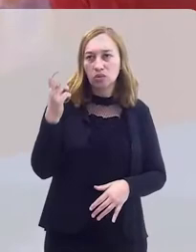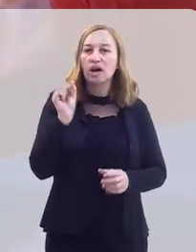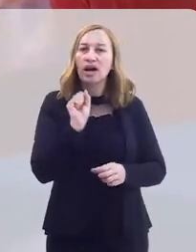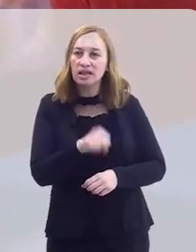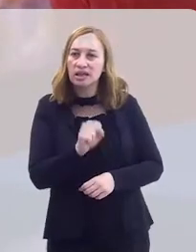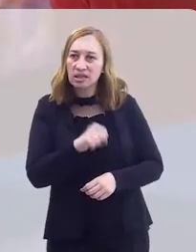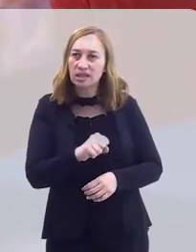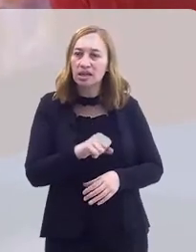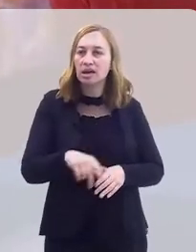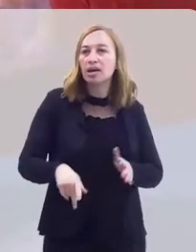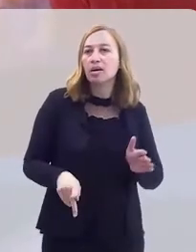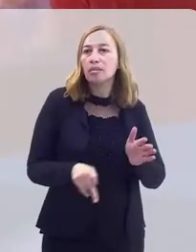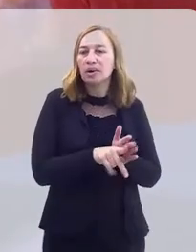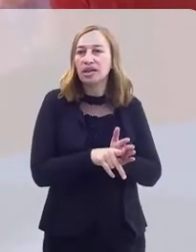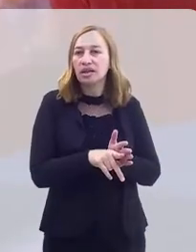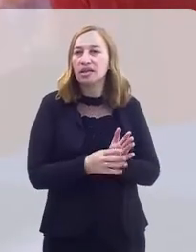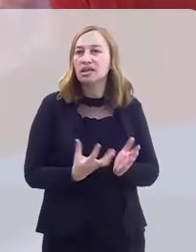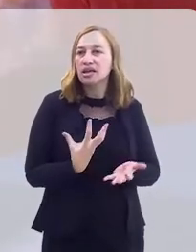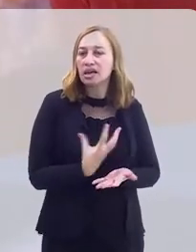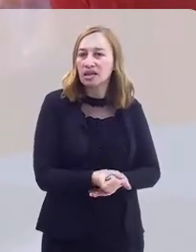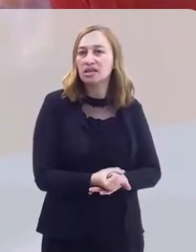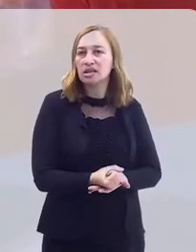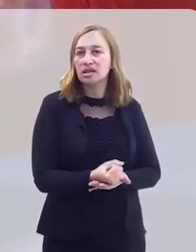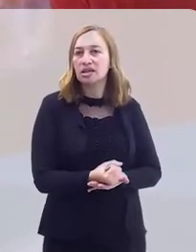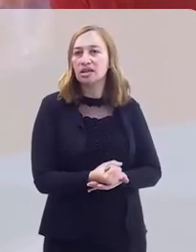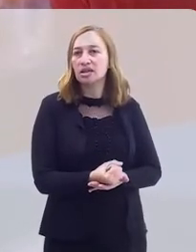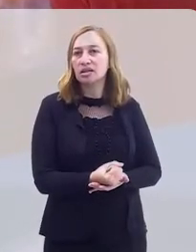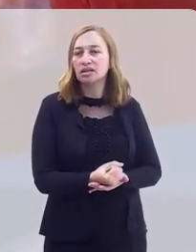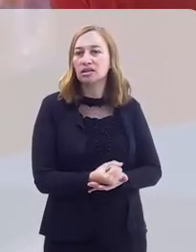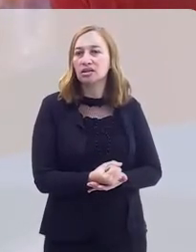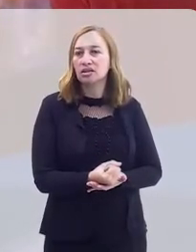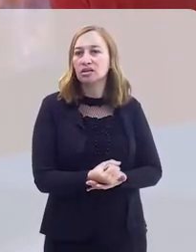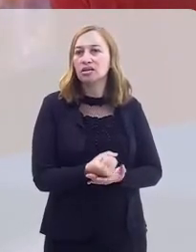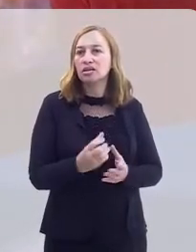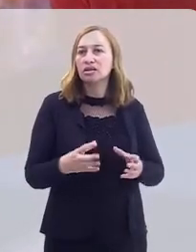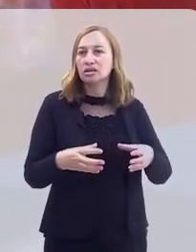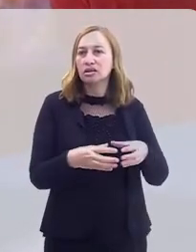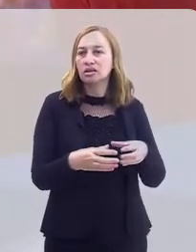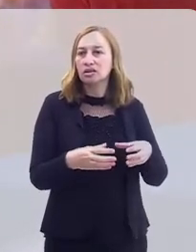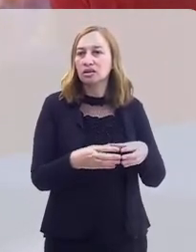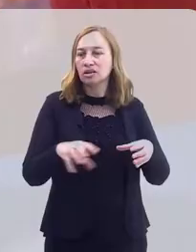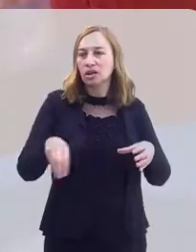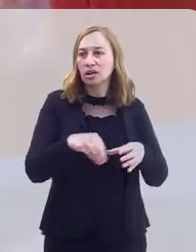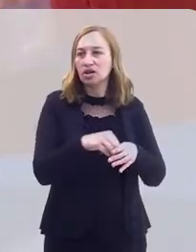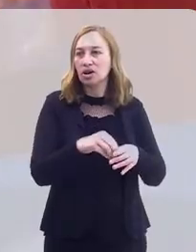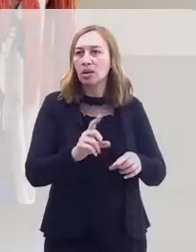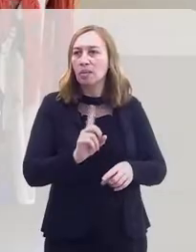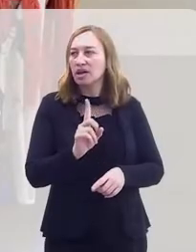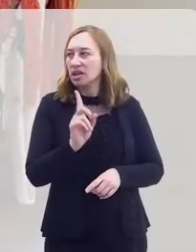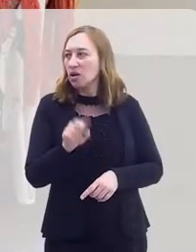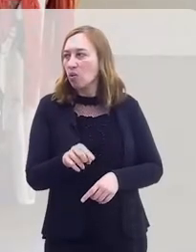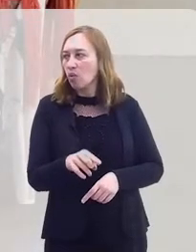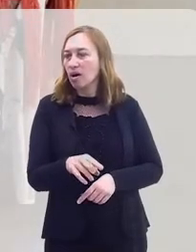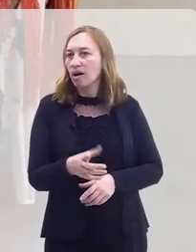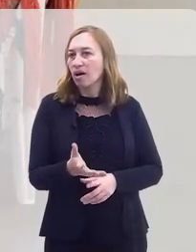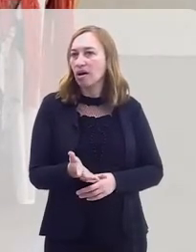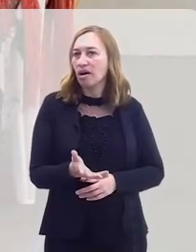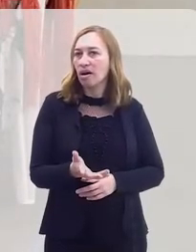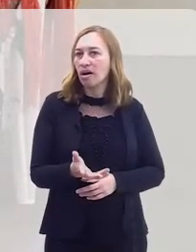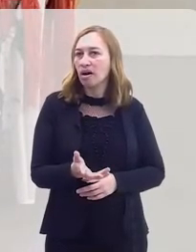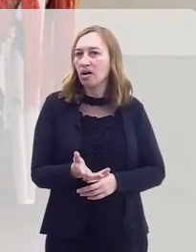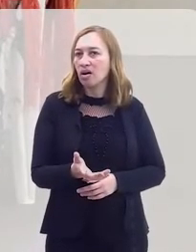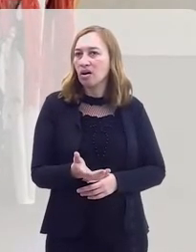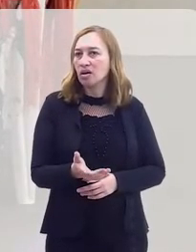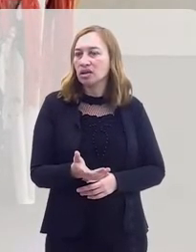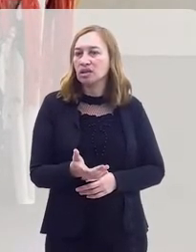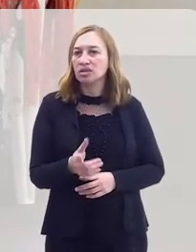cultura, nossos hábitos, e aí sim ele é aceito pela nossa comunidade. Né? Mas não é algo